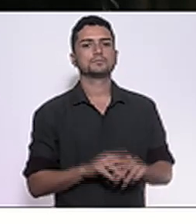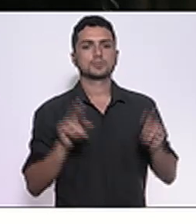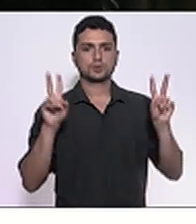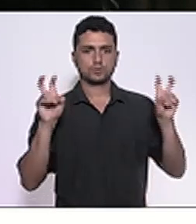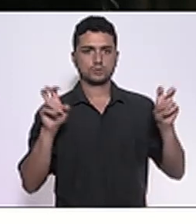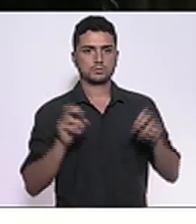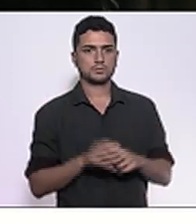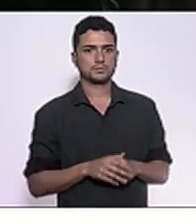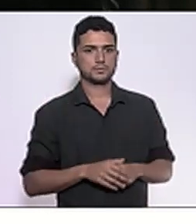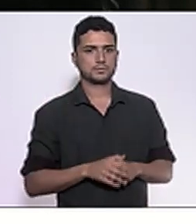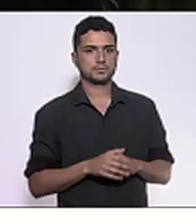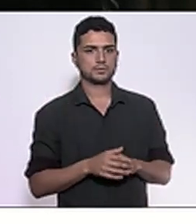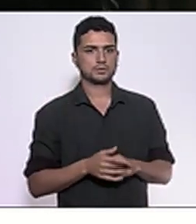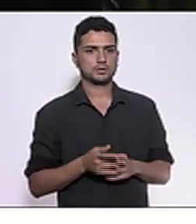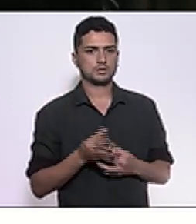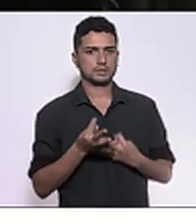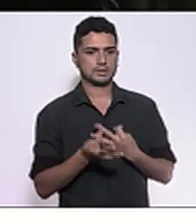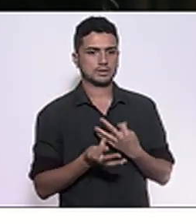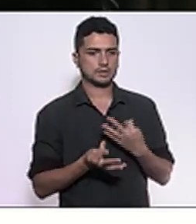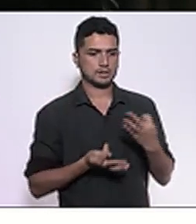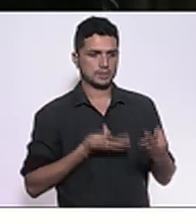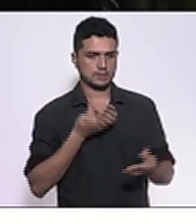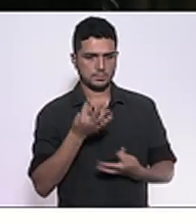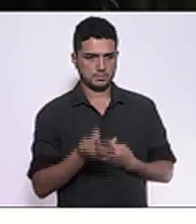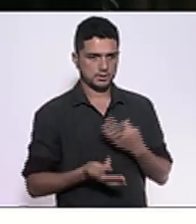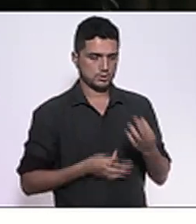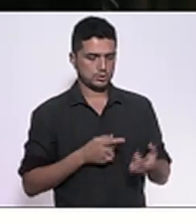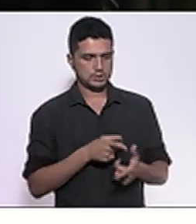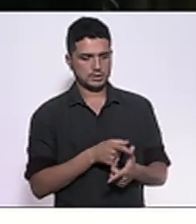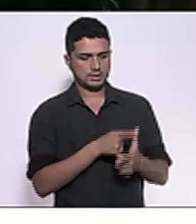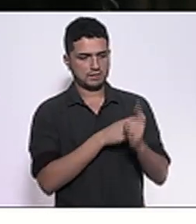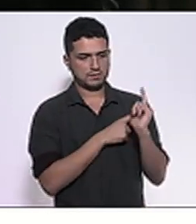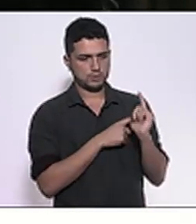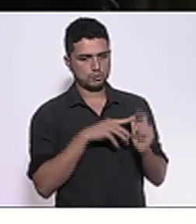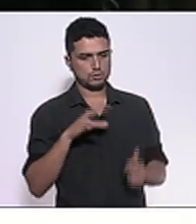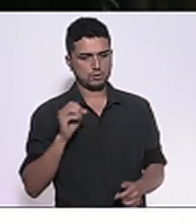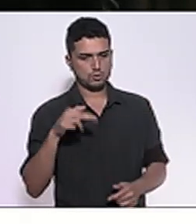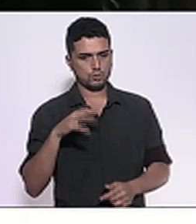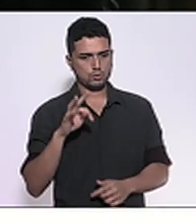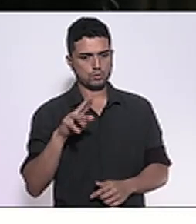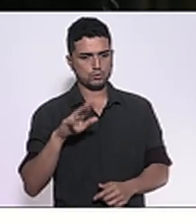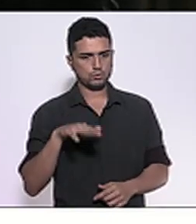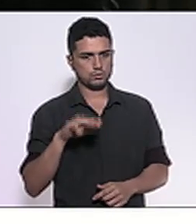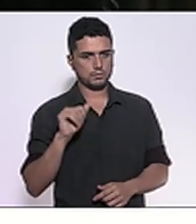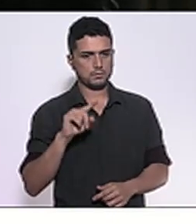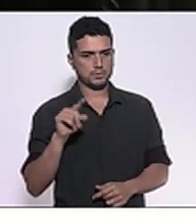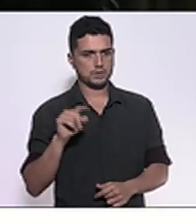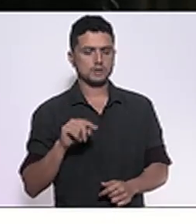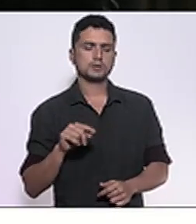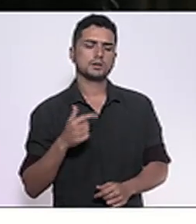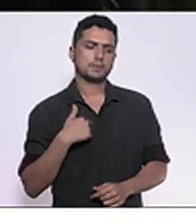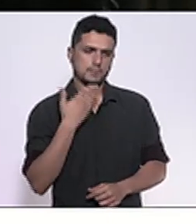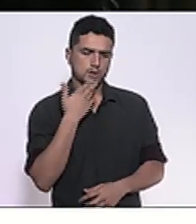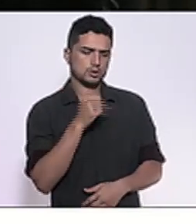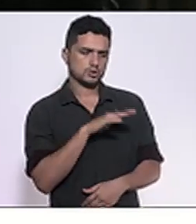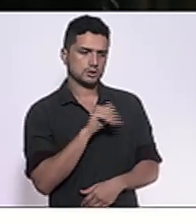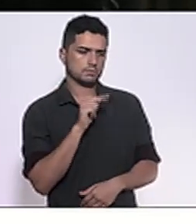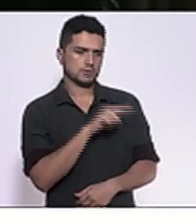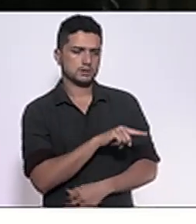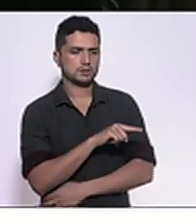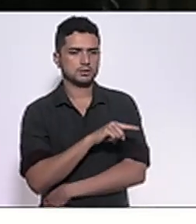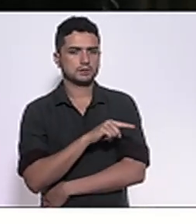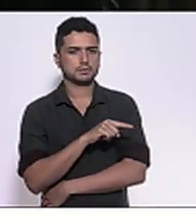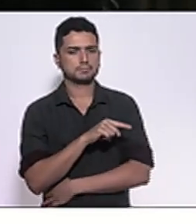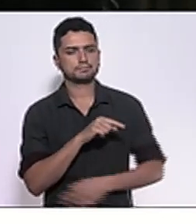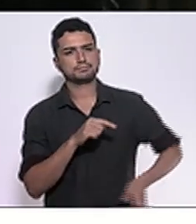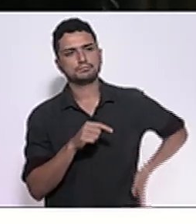relação ao tratamento dado aos devedores contumazes, que eu até prefiro nominá-los como omissos no recolhimento, porque devedor